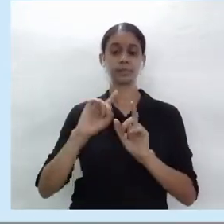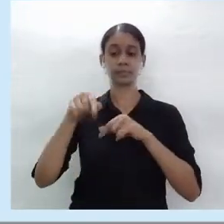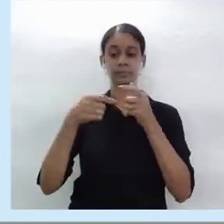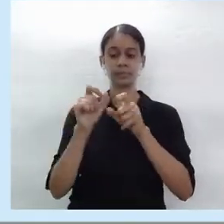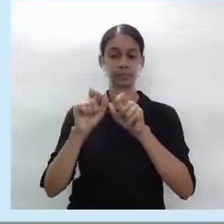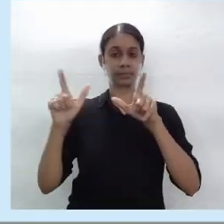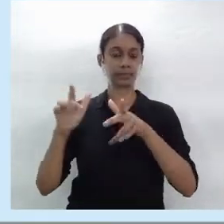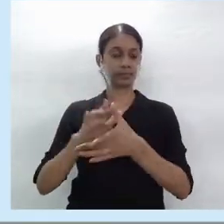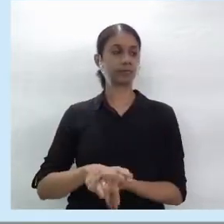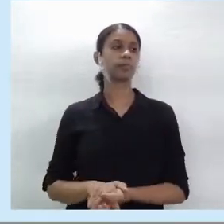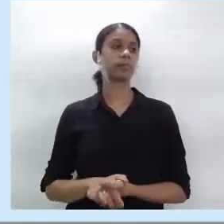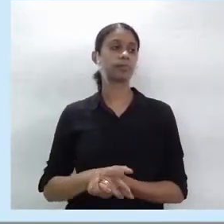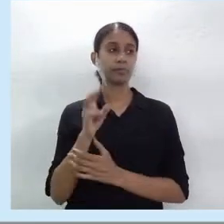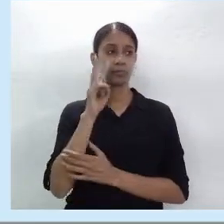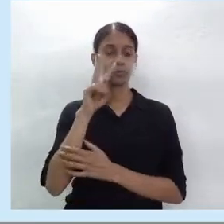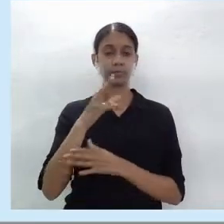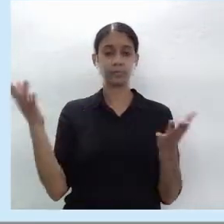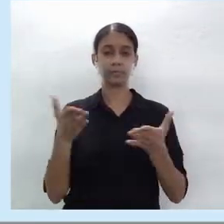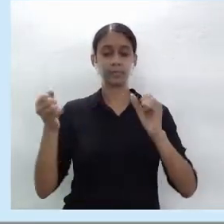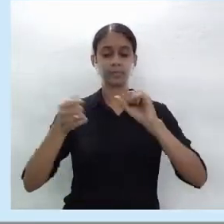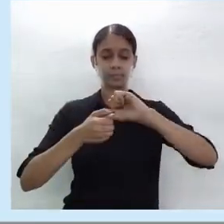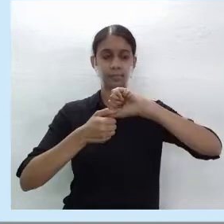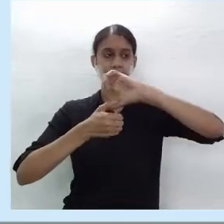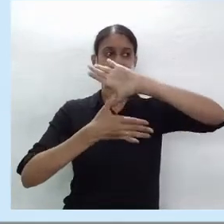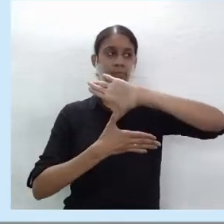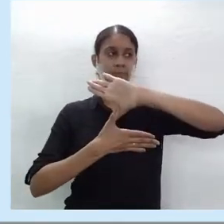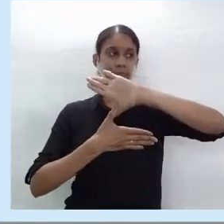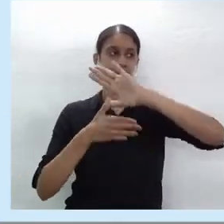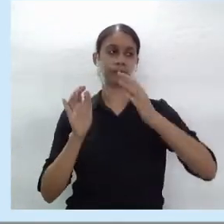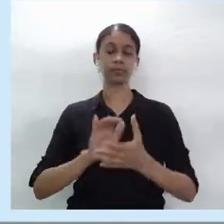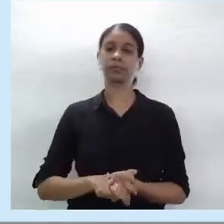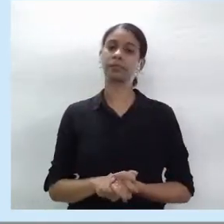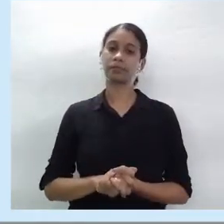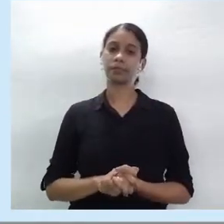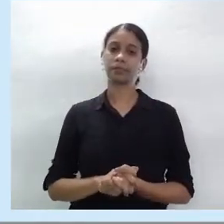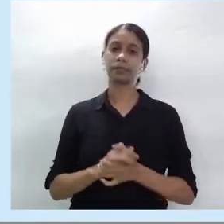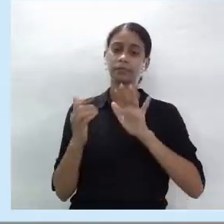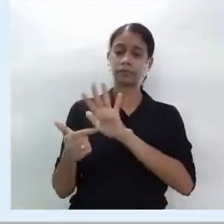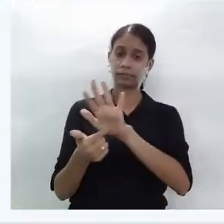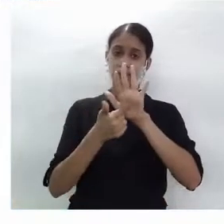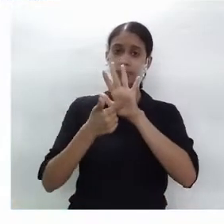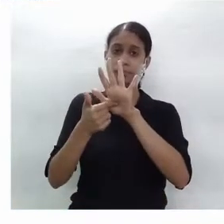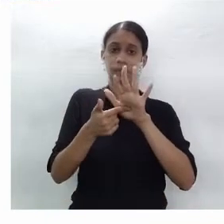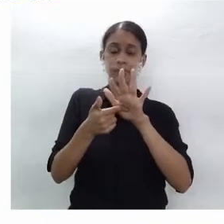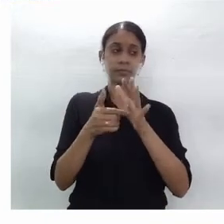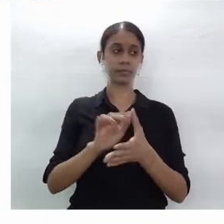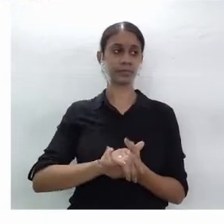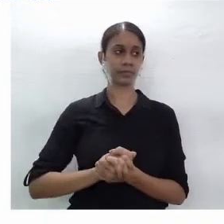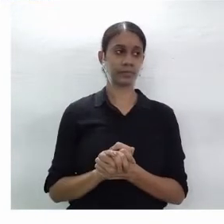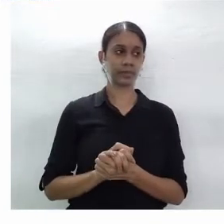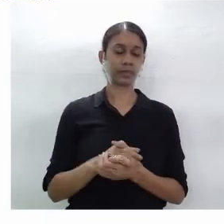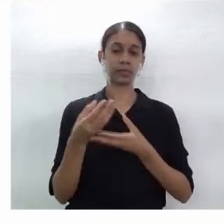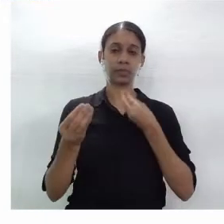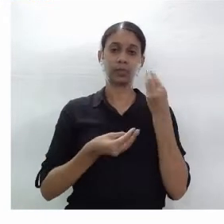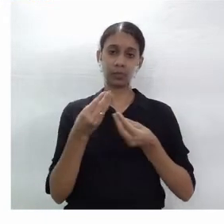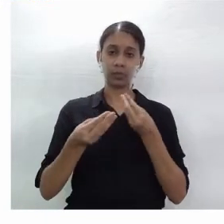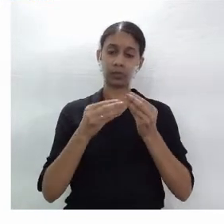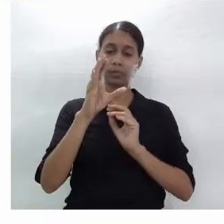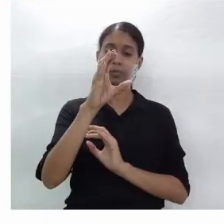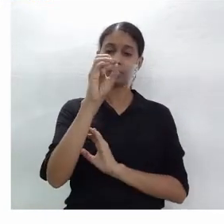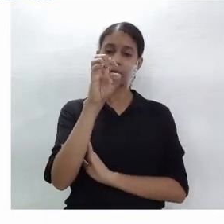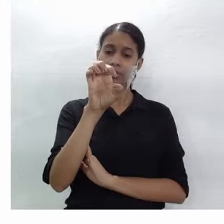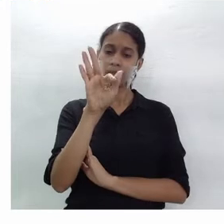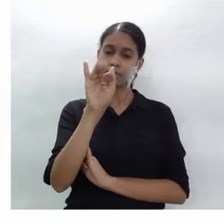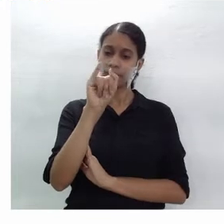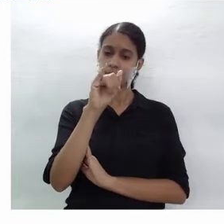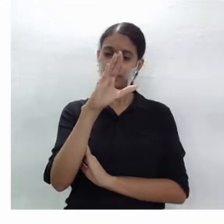aí, você está vendo aí um mapa do Brasil, tá? Mostrando aí um coeficiente de Gini regional. Aí você está